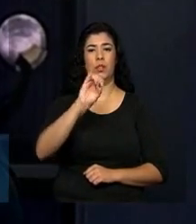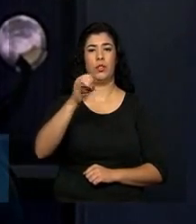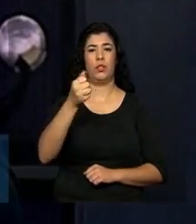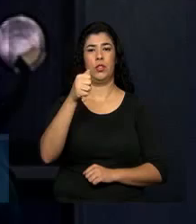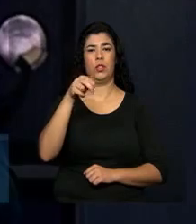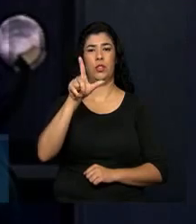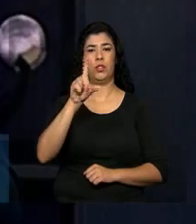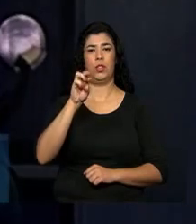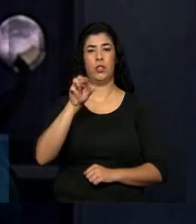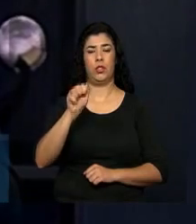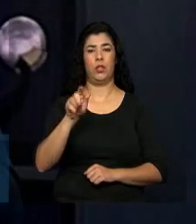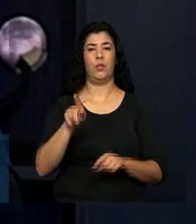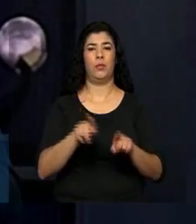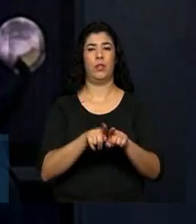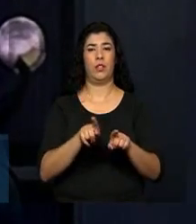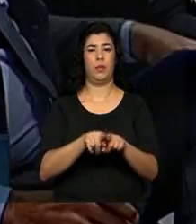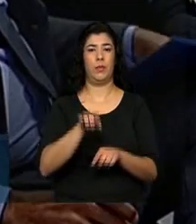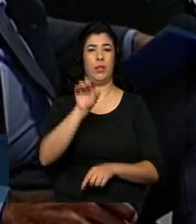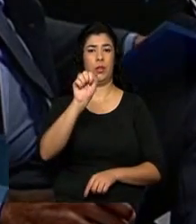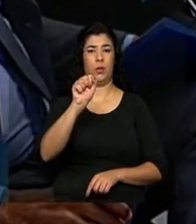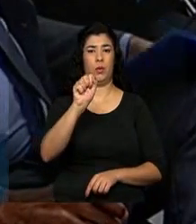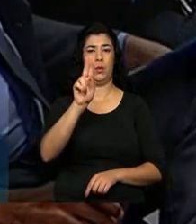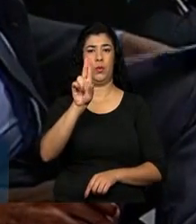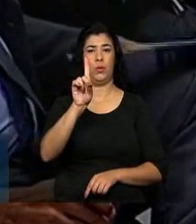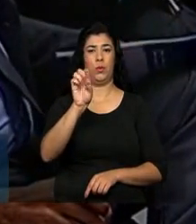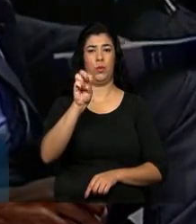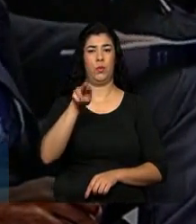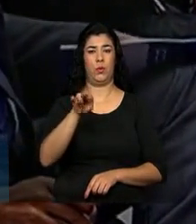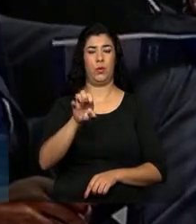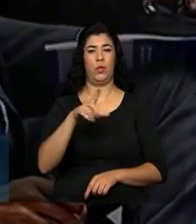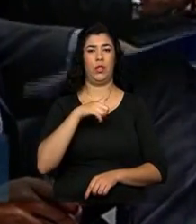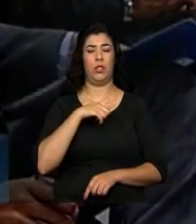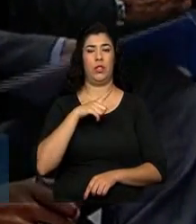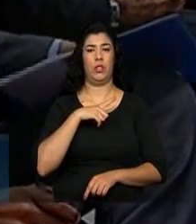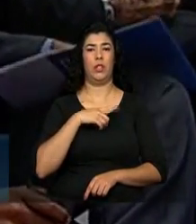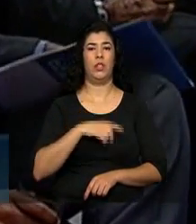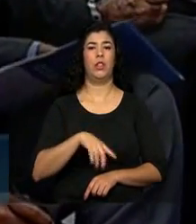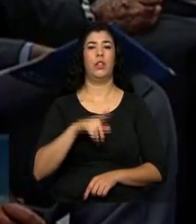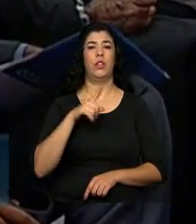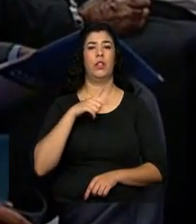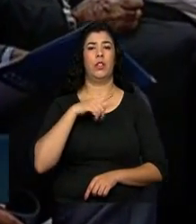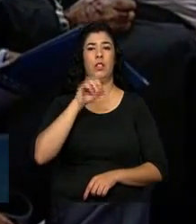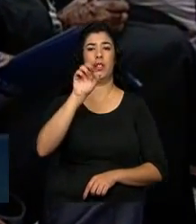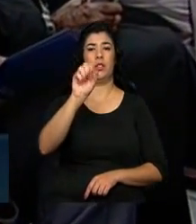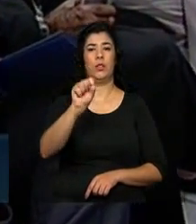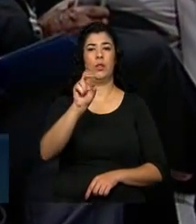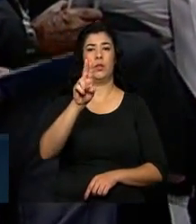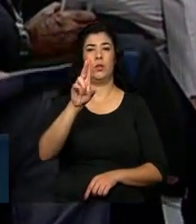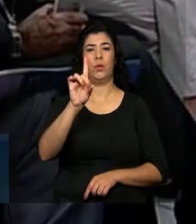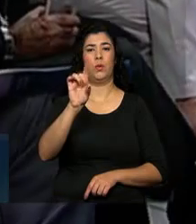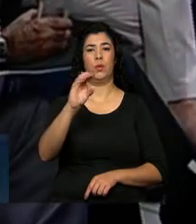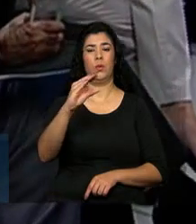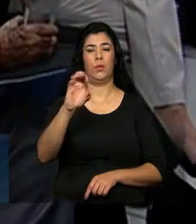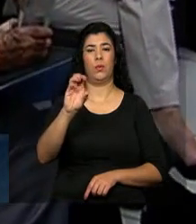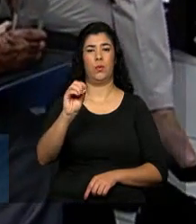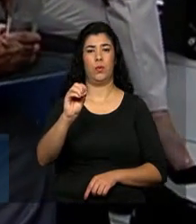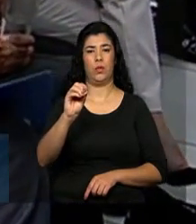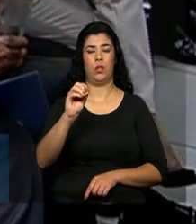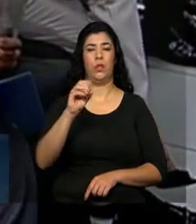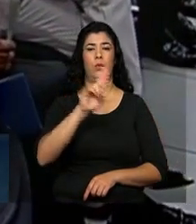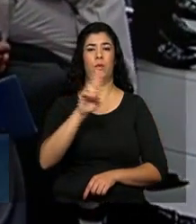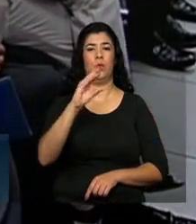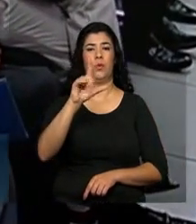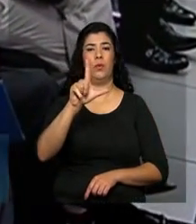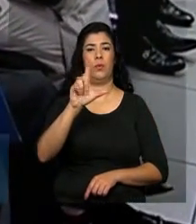Suene José Márcio que tá aqui conosco superintendente da sudeco o kéber aqui também